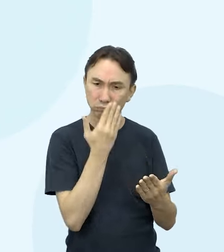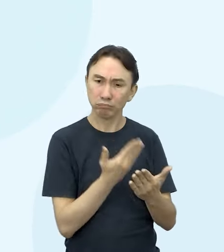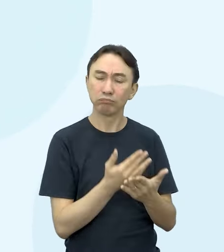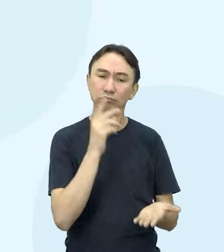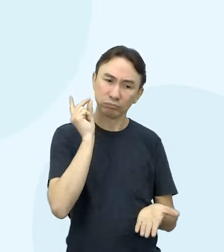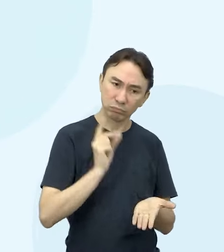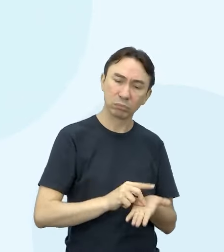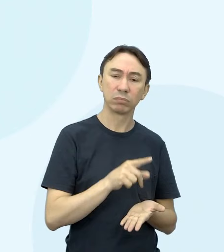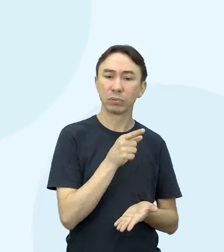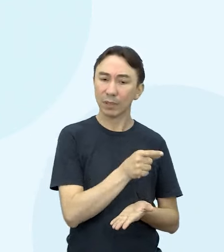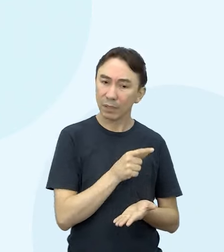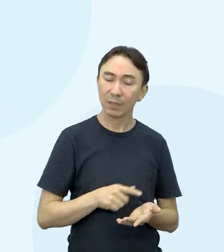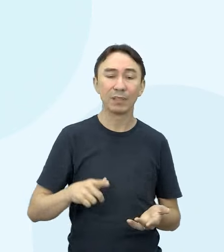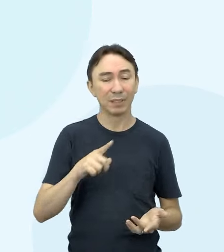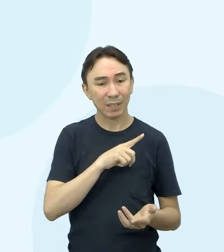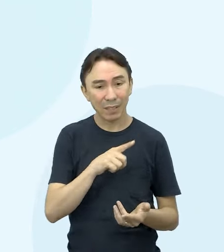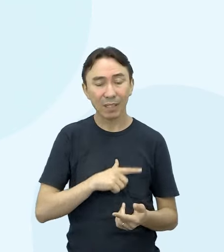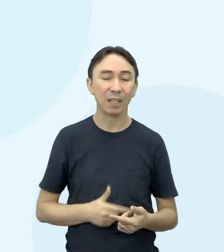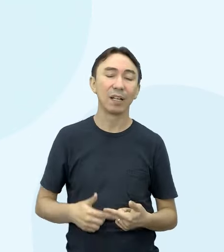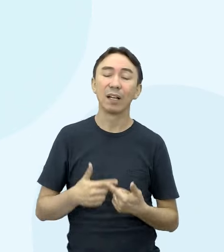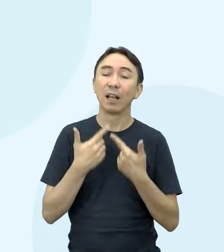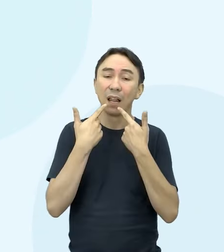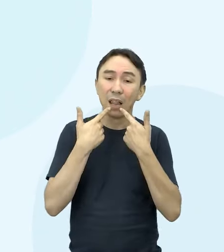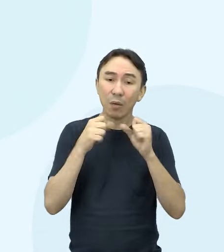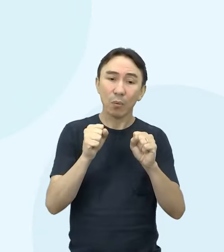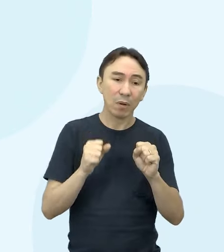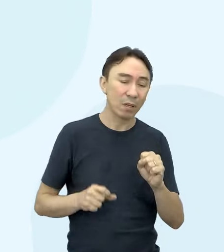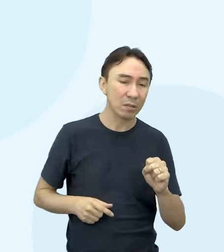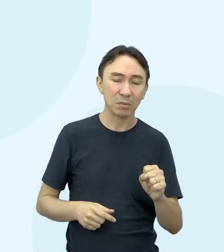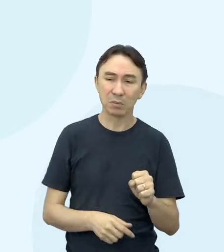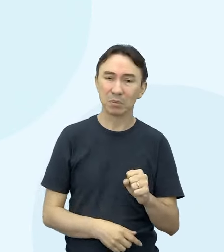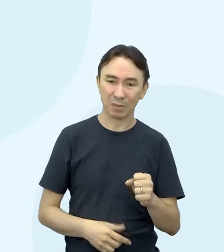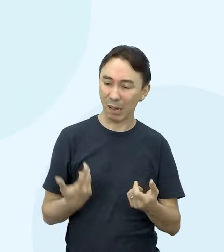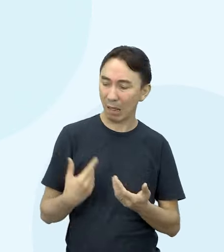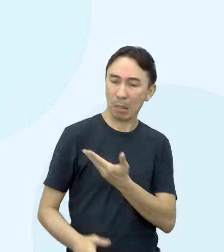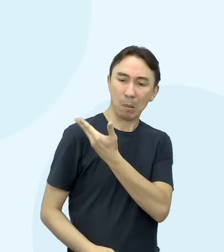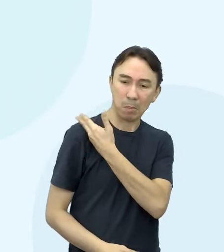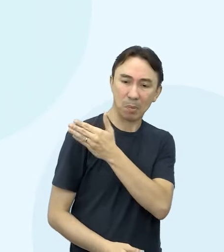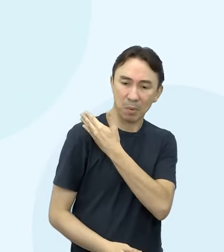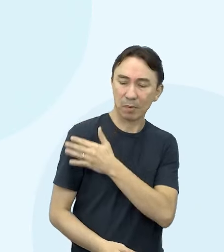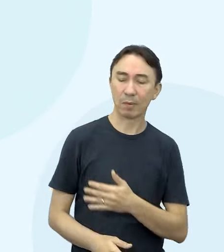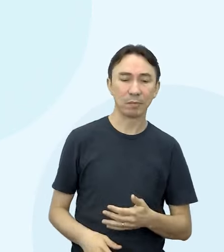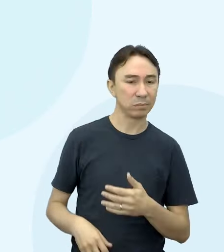dimensões da variação linguística, combate ao preconceito linguístico,